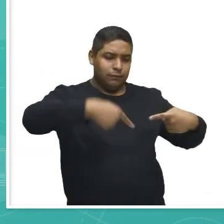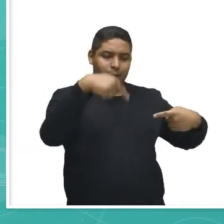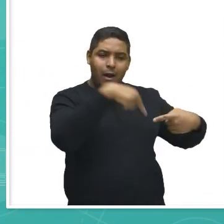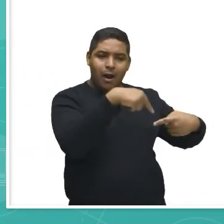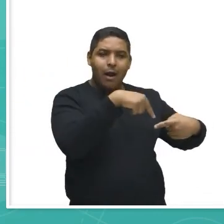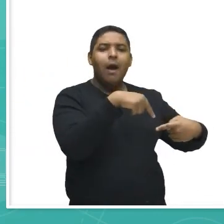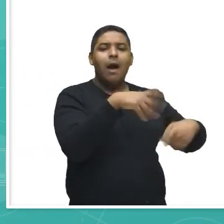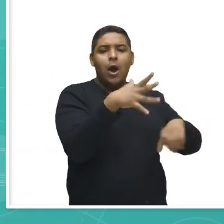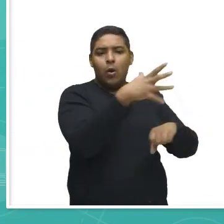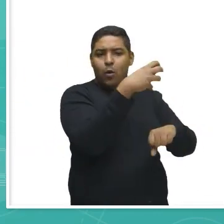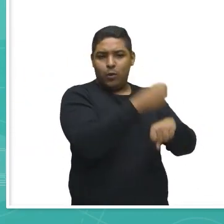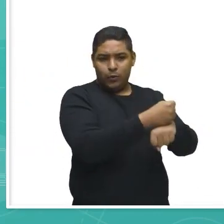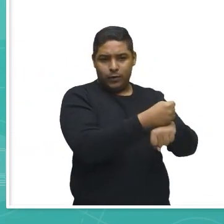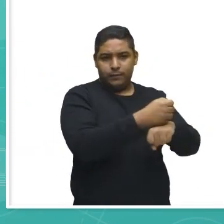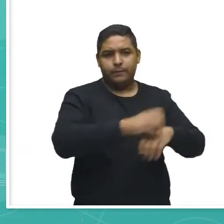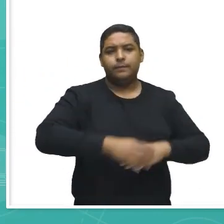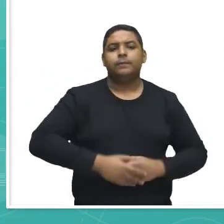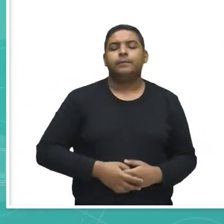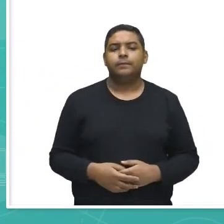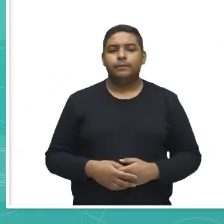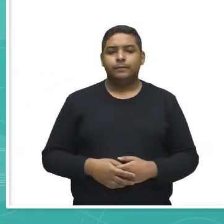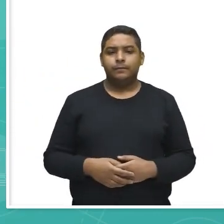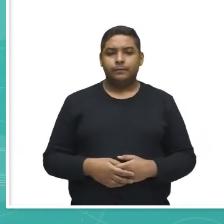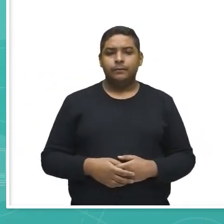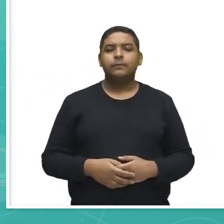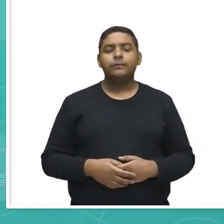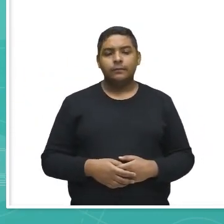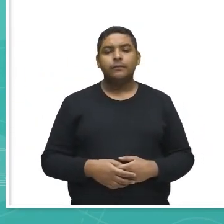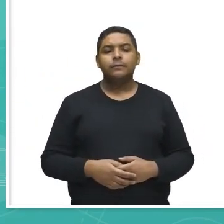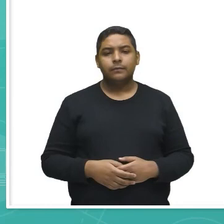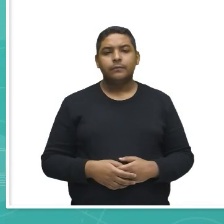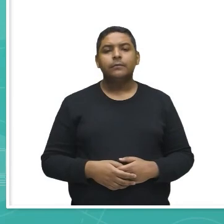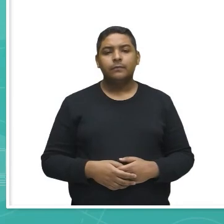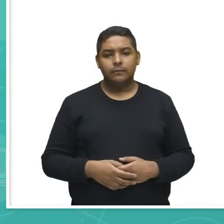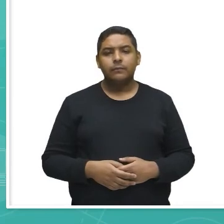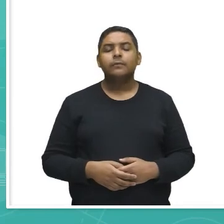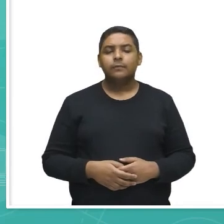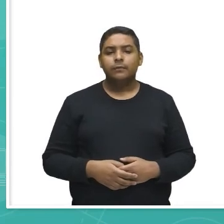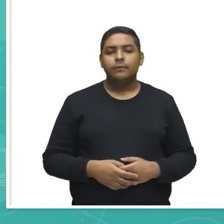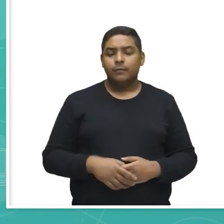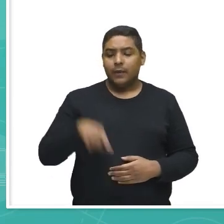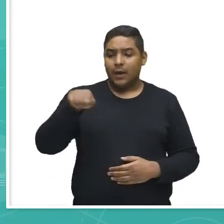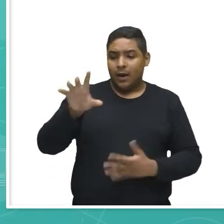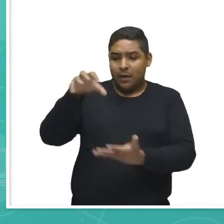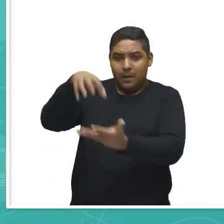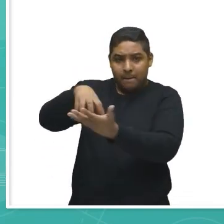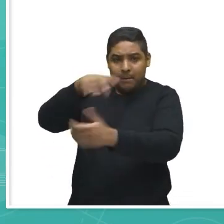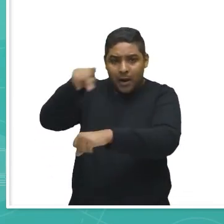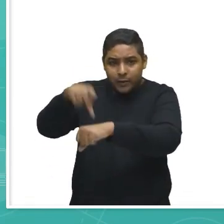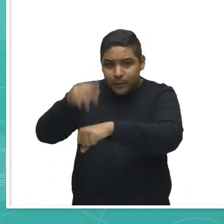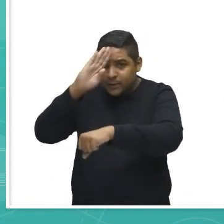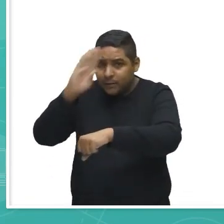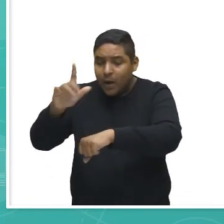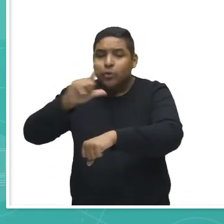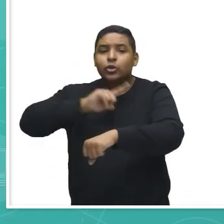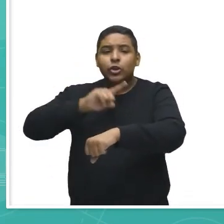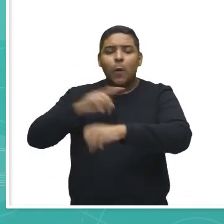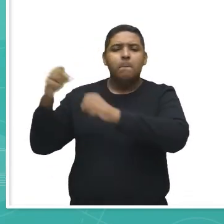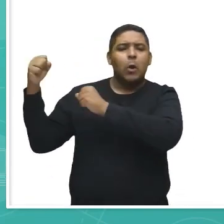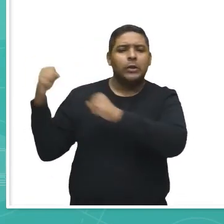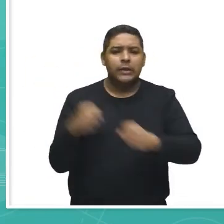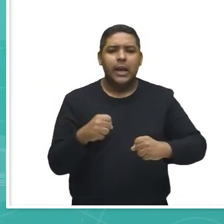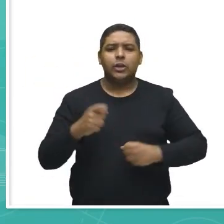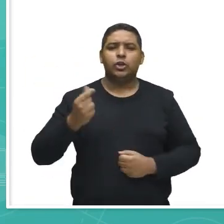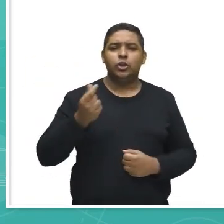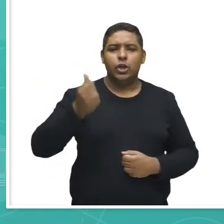a metrópole e a colônia. A metrópole tinha um poder, tinha um dinheiro, tinha armas, a colônia